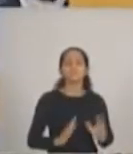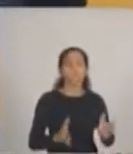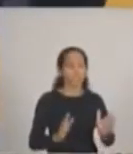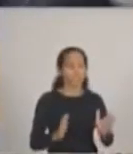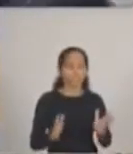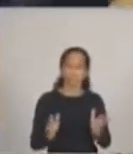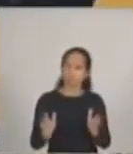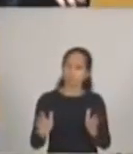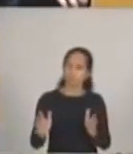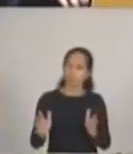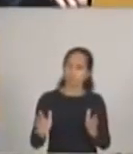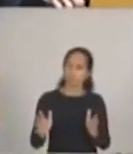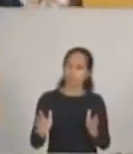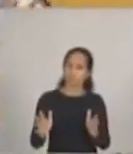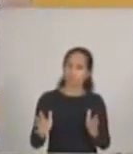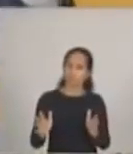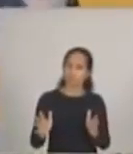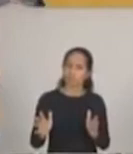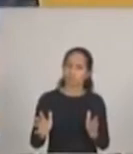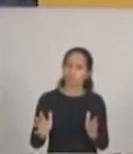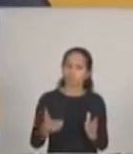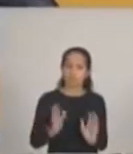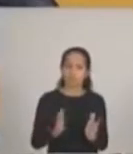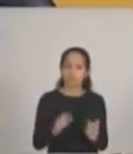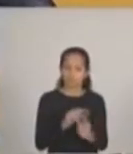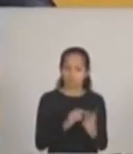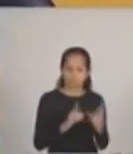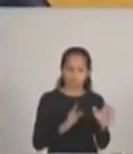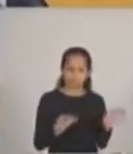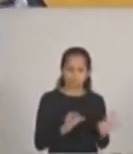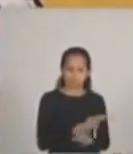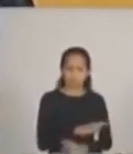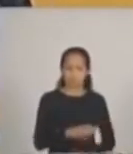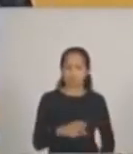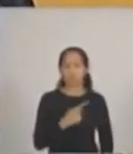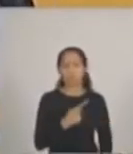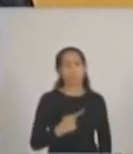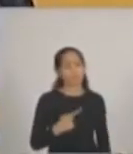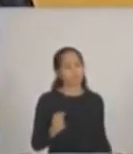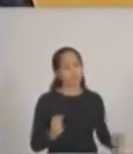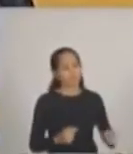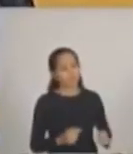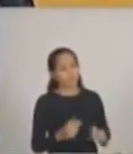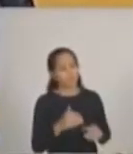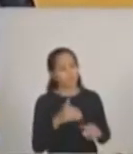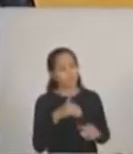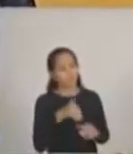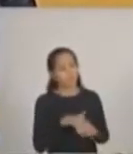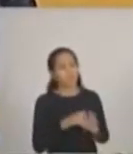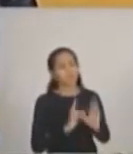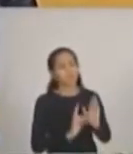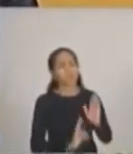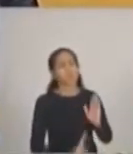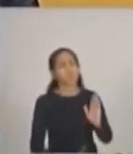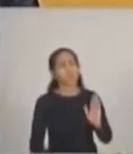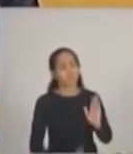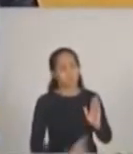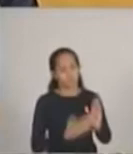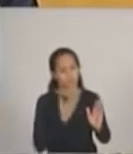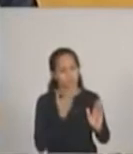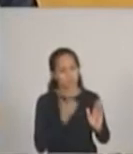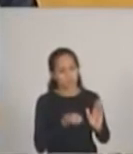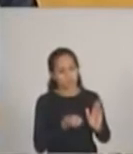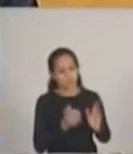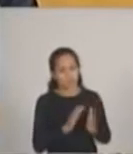Então, Finanças e Cidadania. Finanças e Cidadania. Ok. Senhor presidente, se for possível, gostaria que a votação fosse nominal. Eu vou pedir aqui a